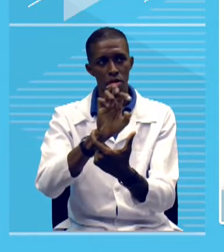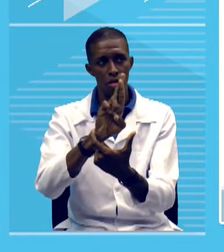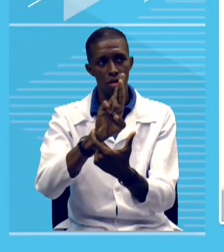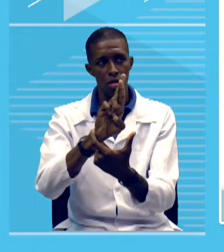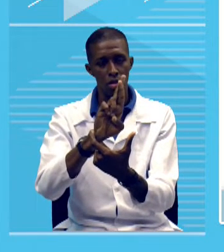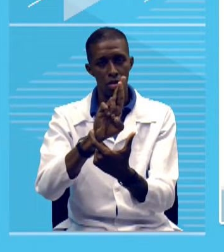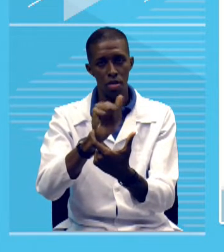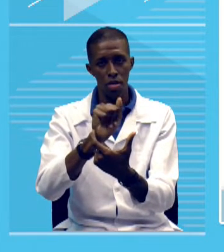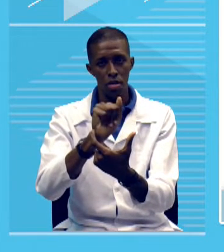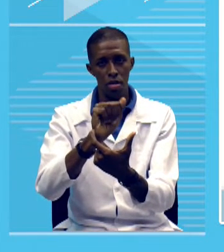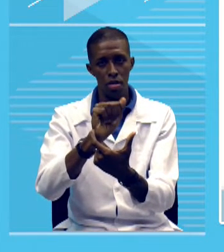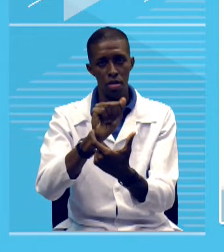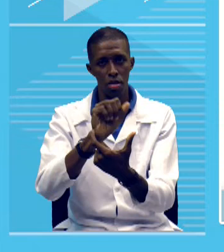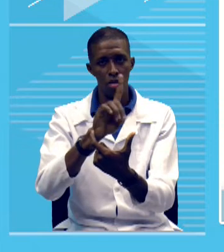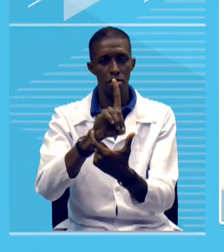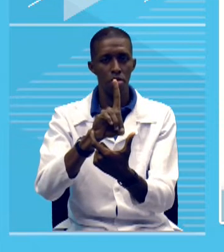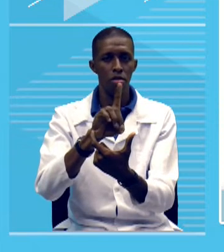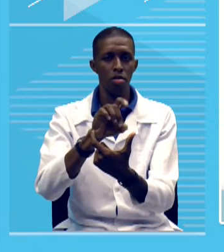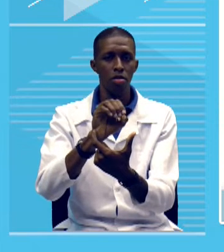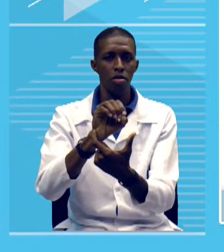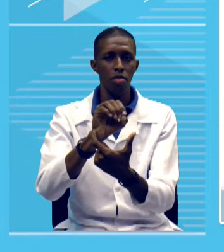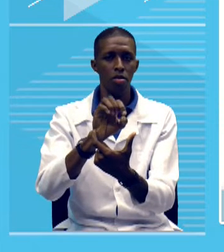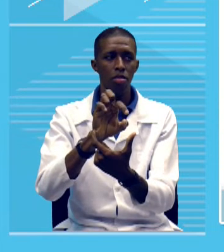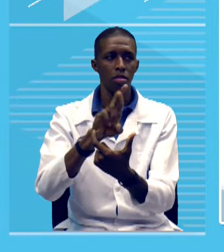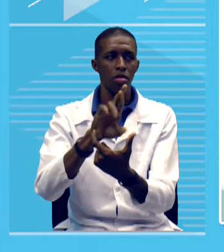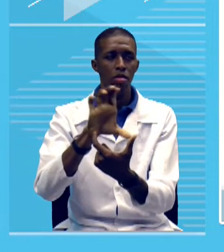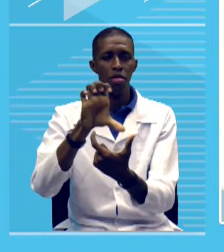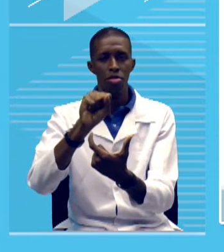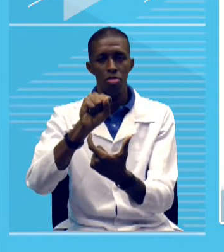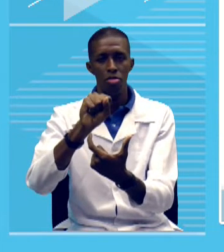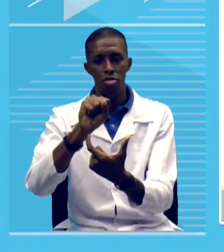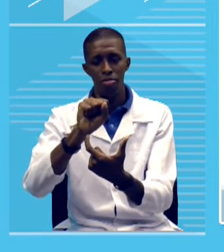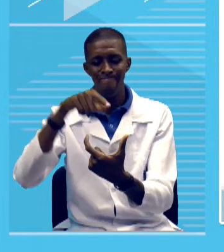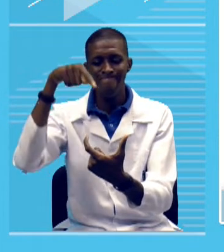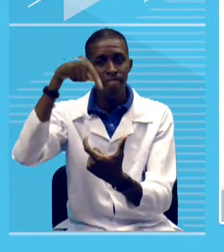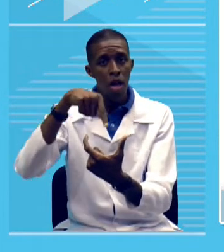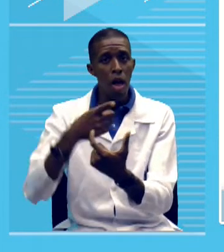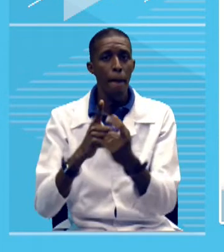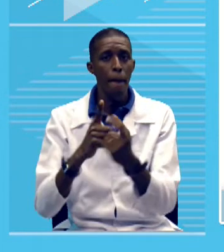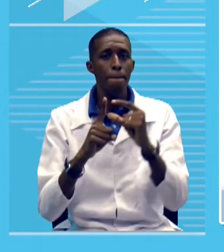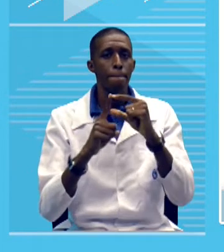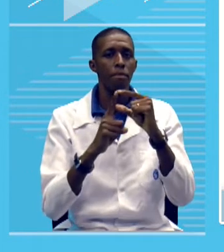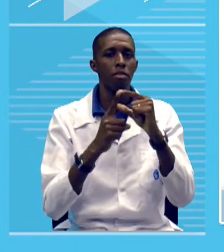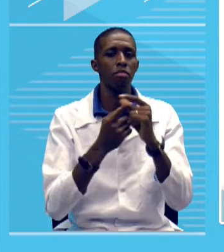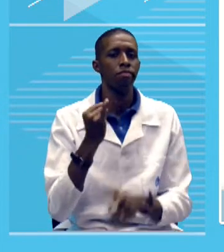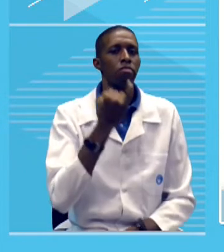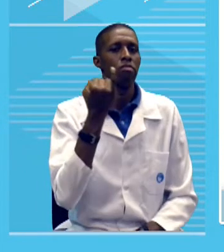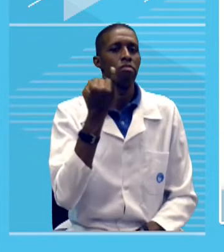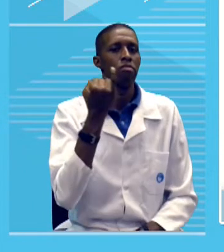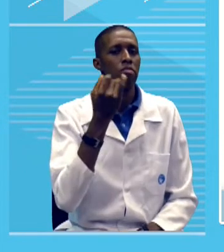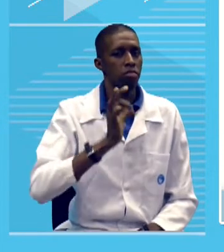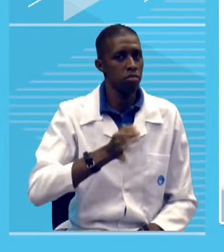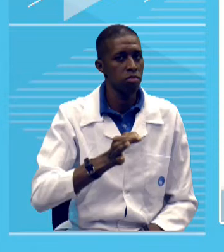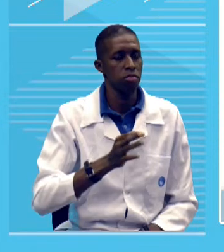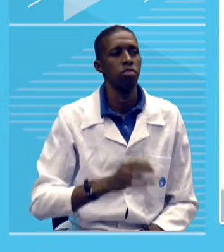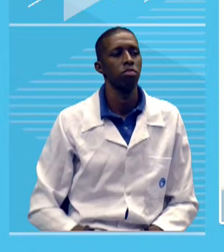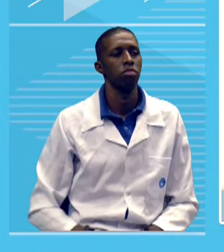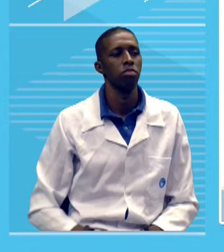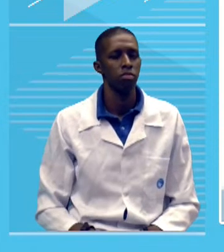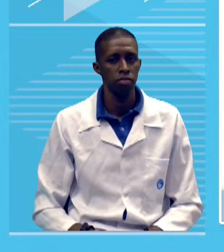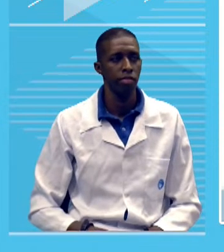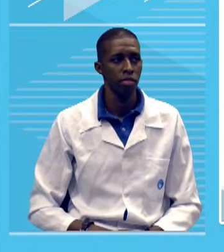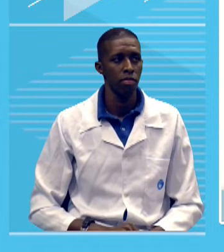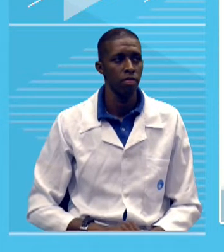aerogeradores para produzir o que galerinha eletricidade não é isso um por exemplo do